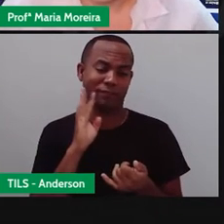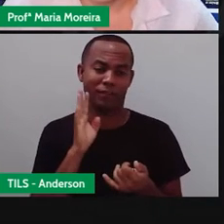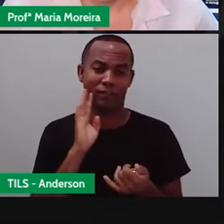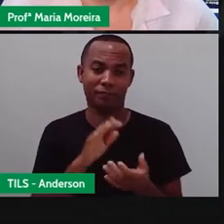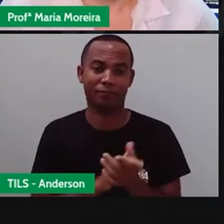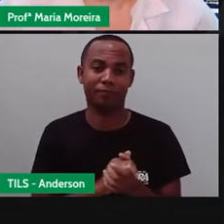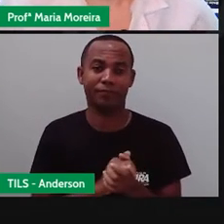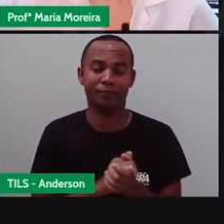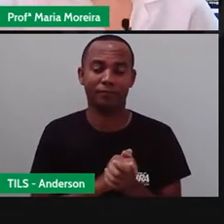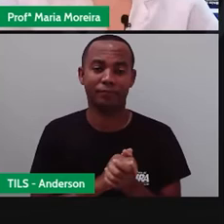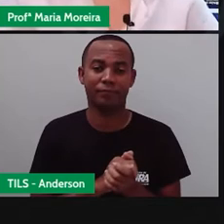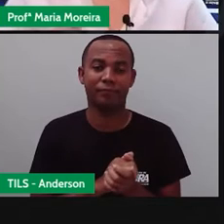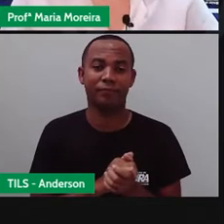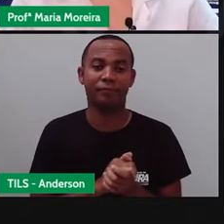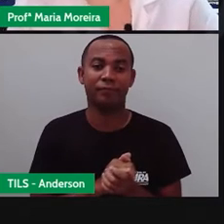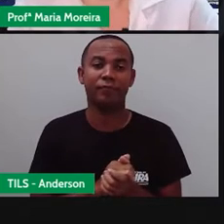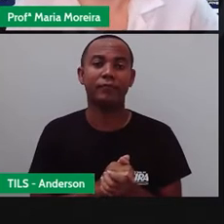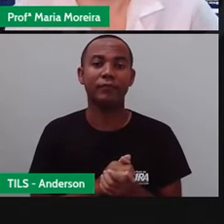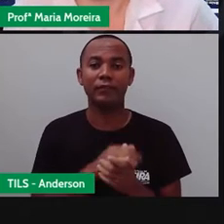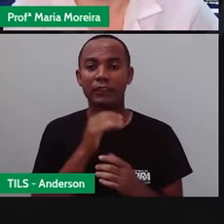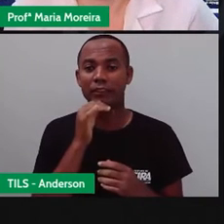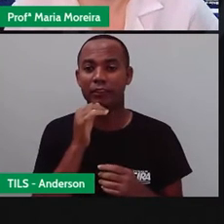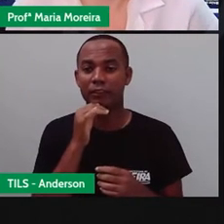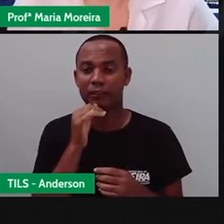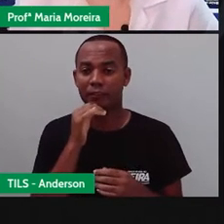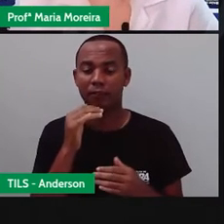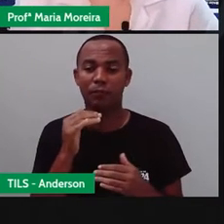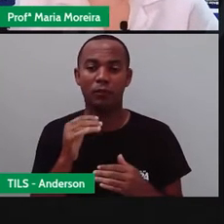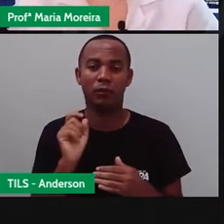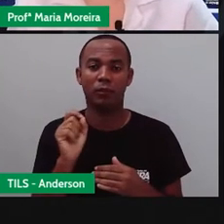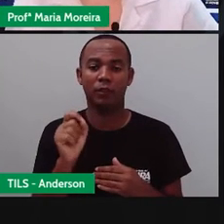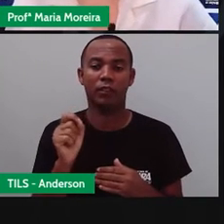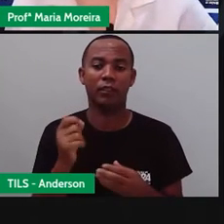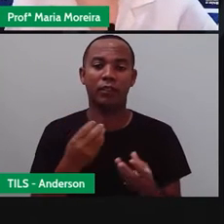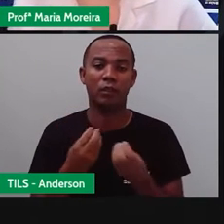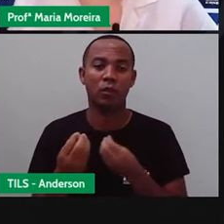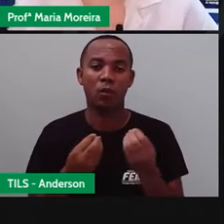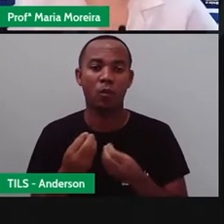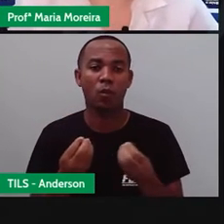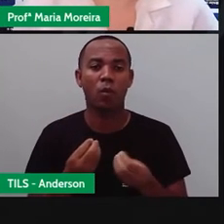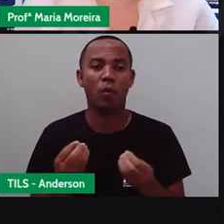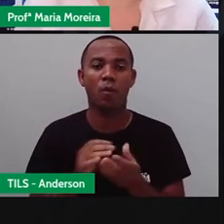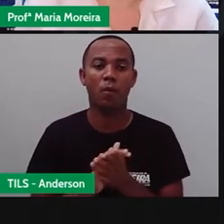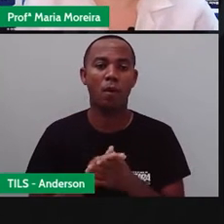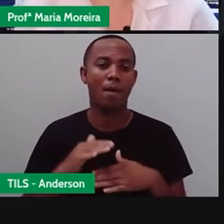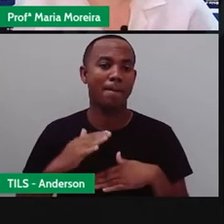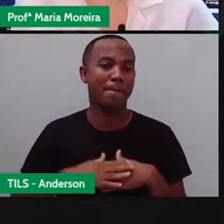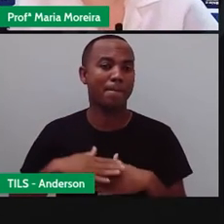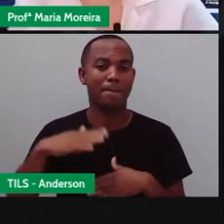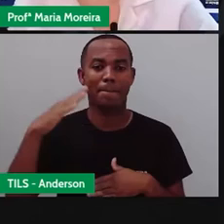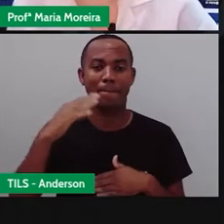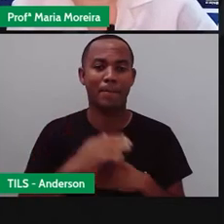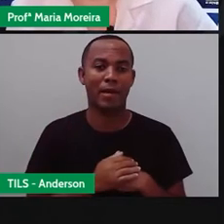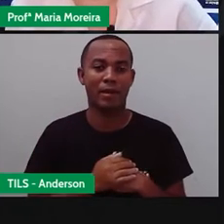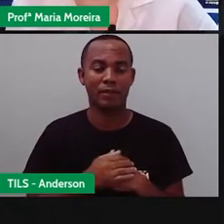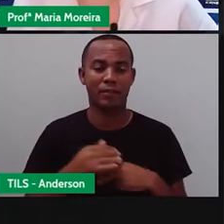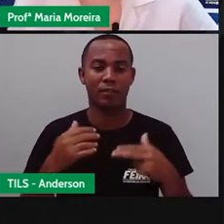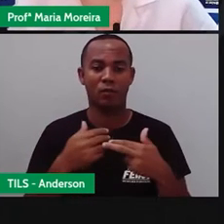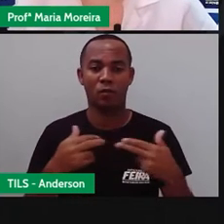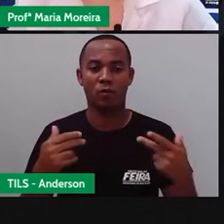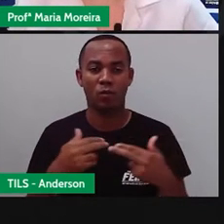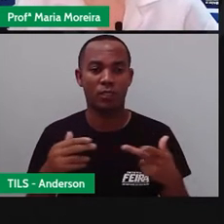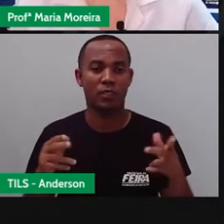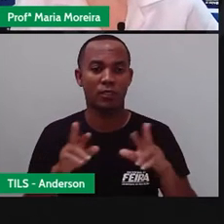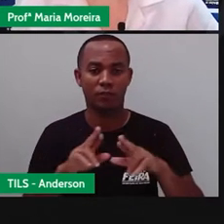em cima e Mira né com o tempo né descobriram é quais as formas geométricas mais adequadas para as suas peças de